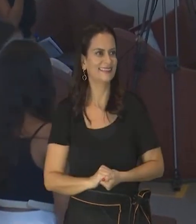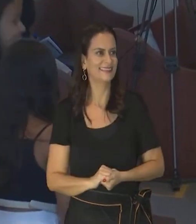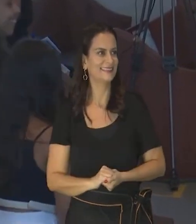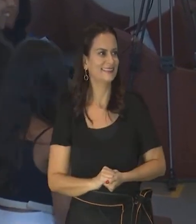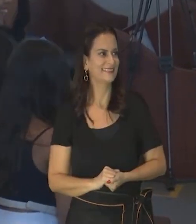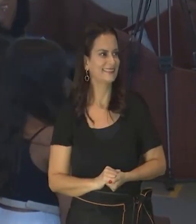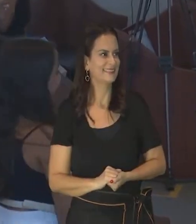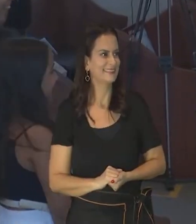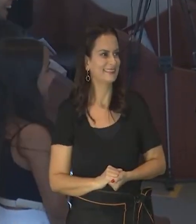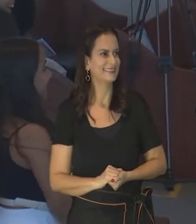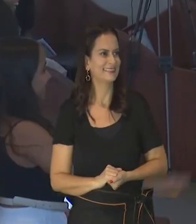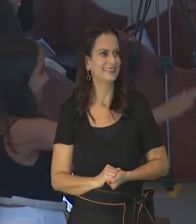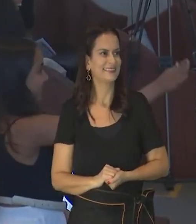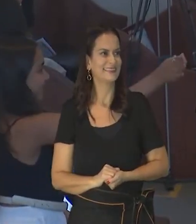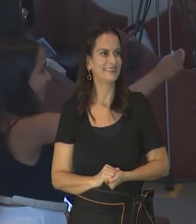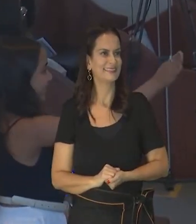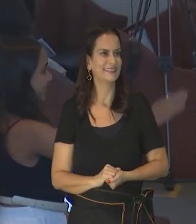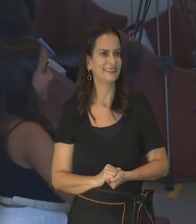Lá atrás aonde?